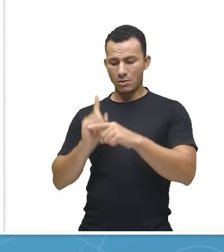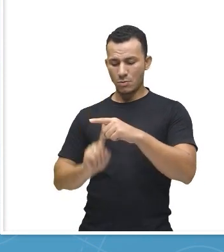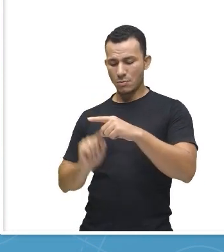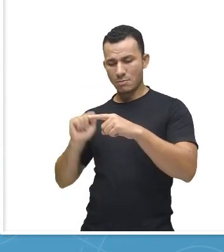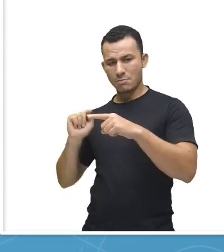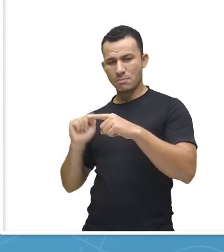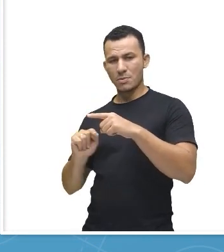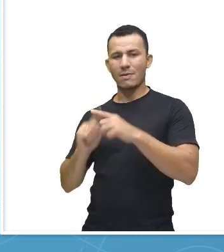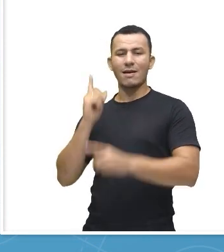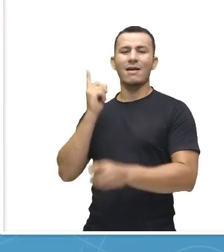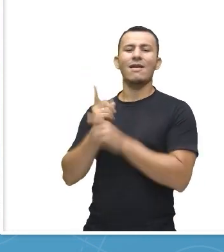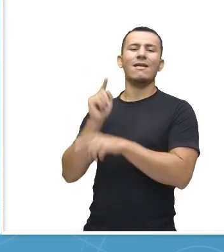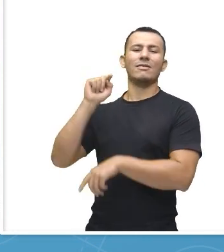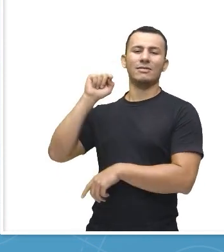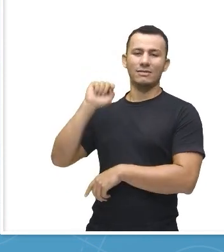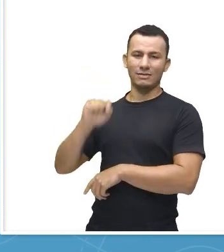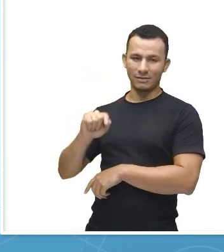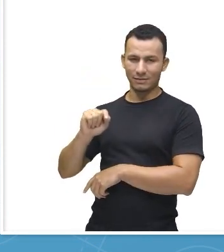milésimos.